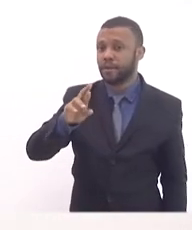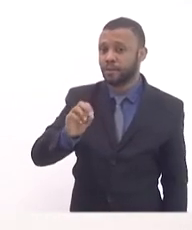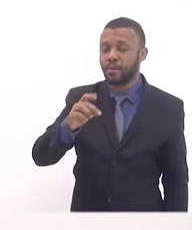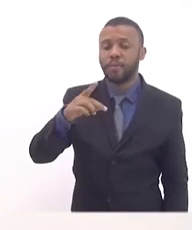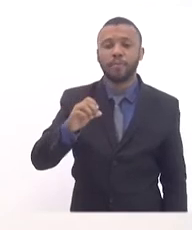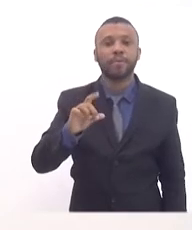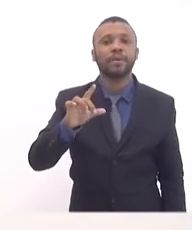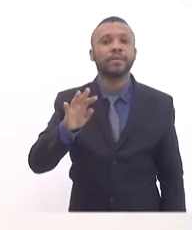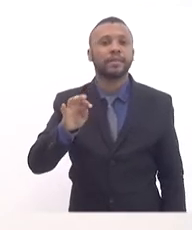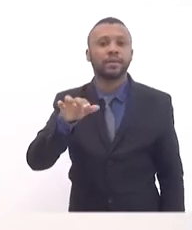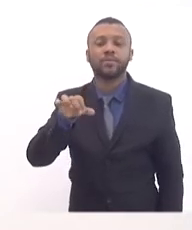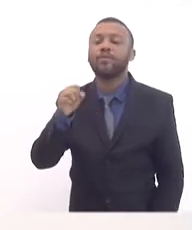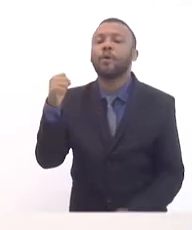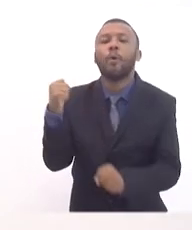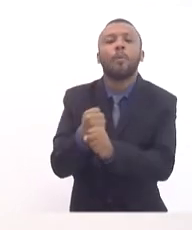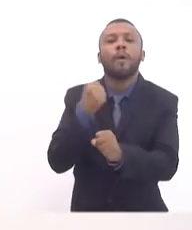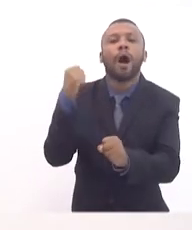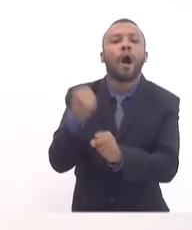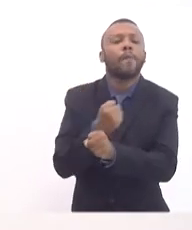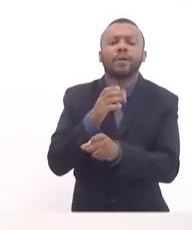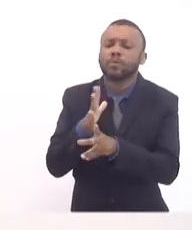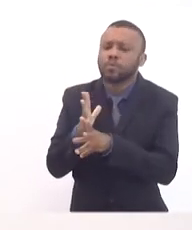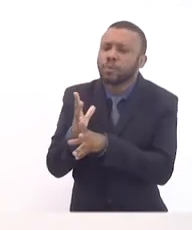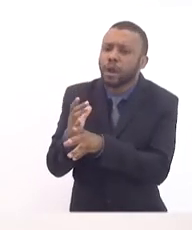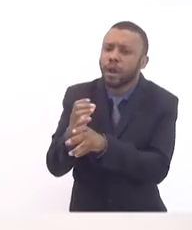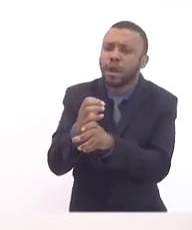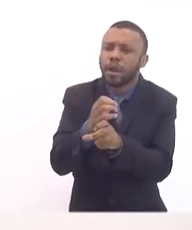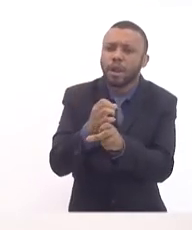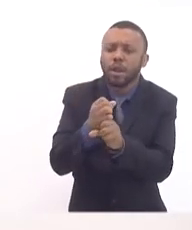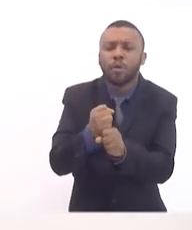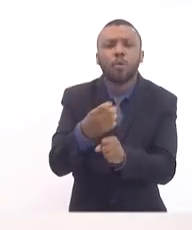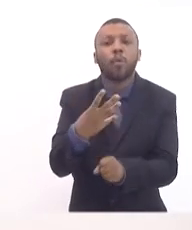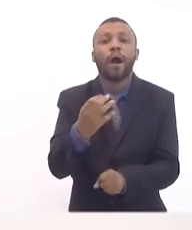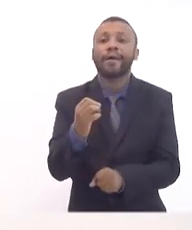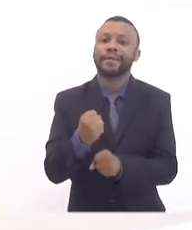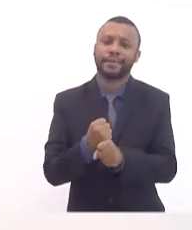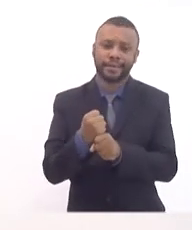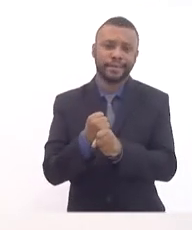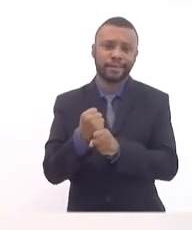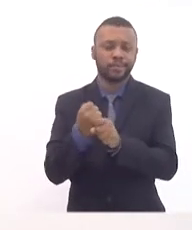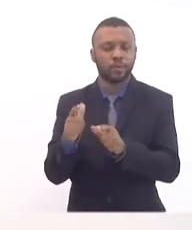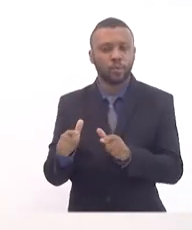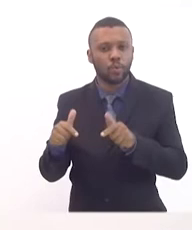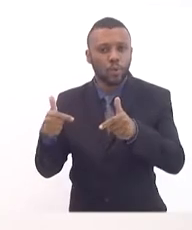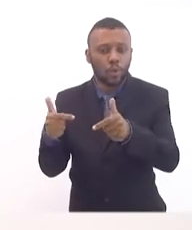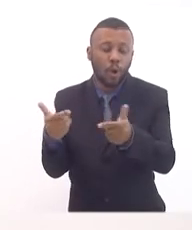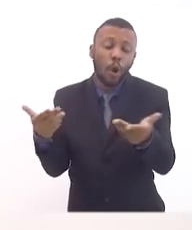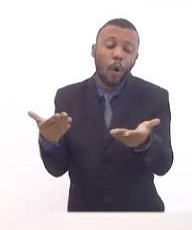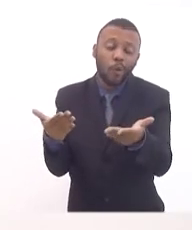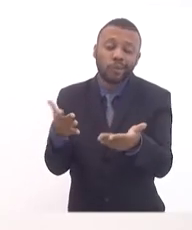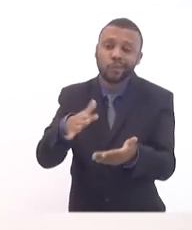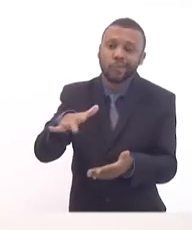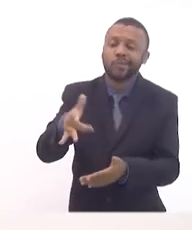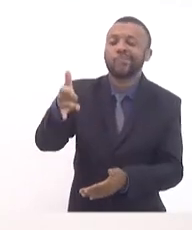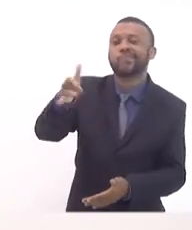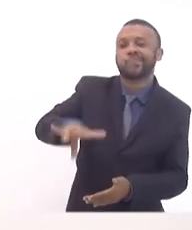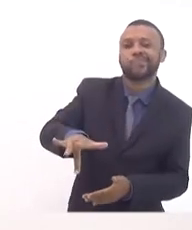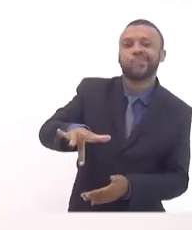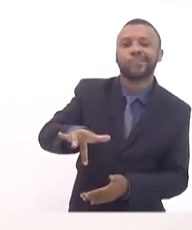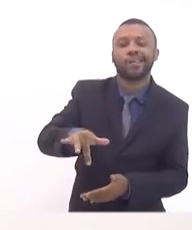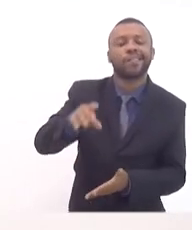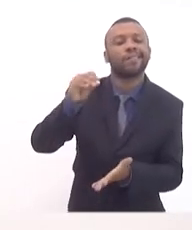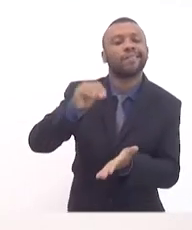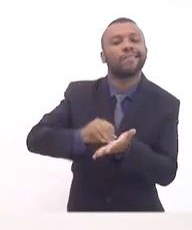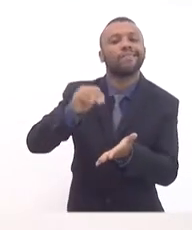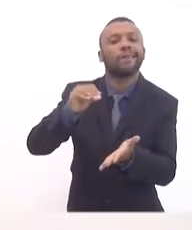foi uma obra que levou 40 anos para ser executada hoje é um espaço abandonado inseguro